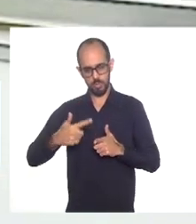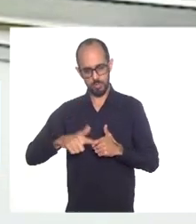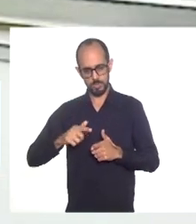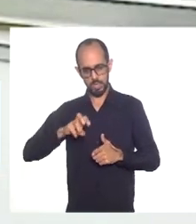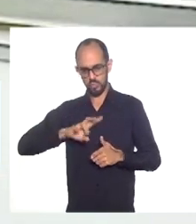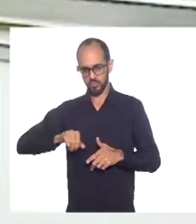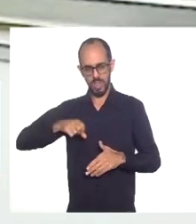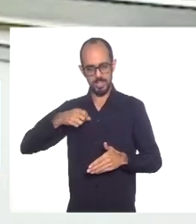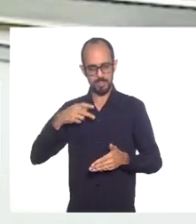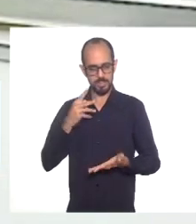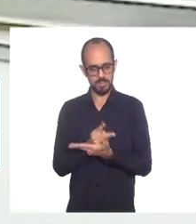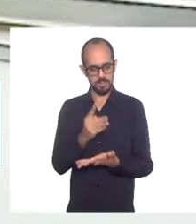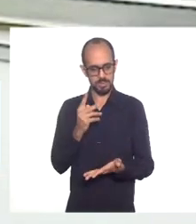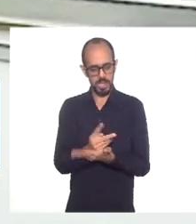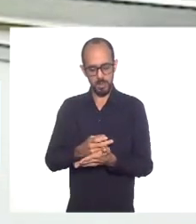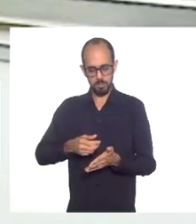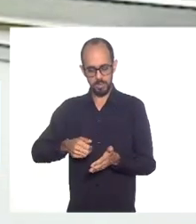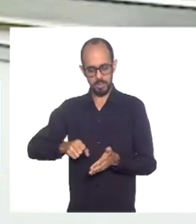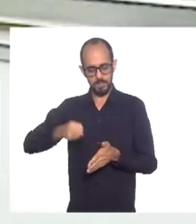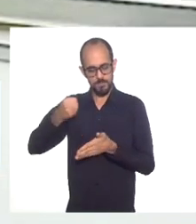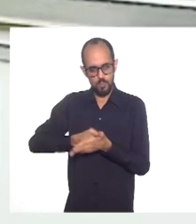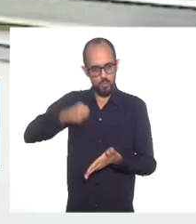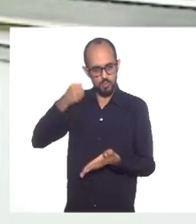ficar sempre navegando